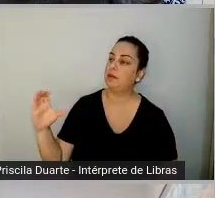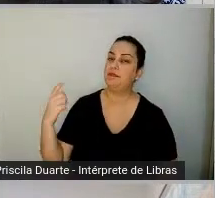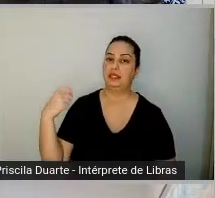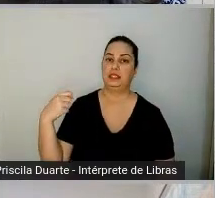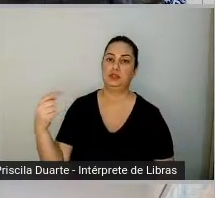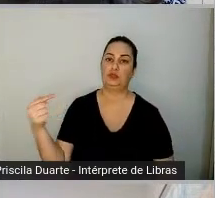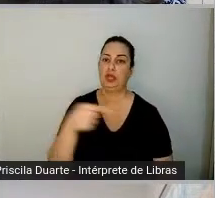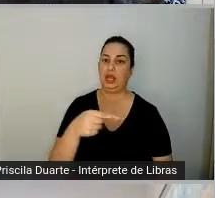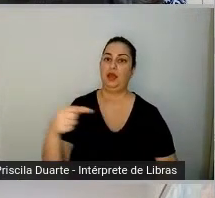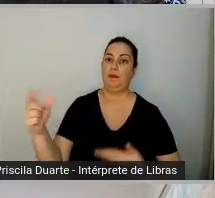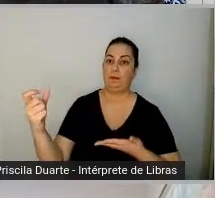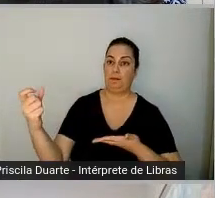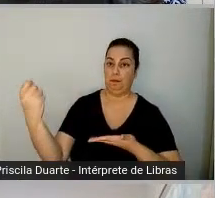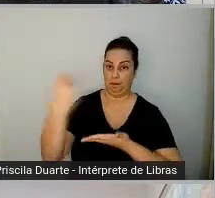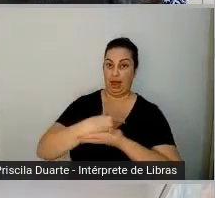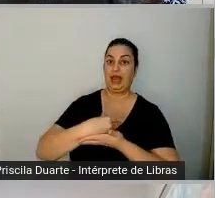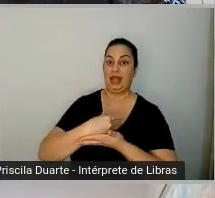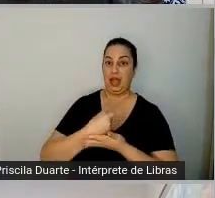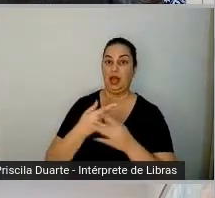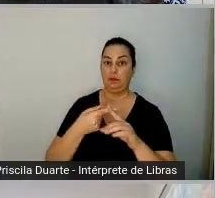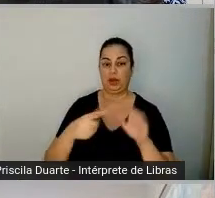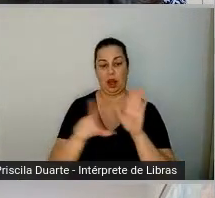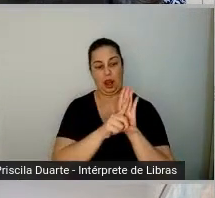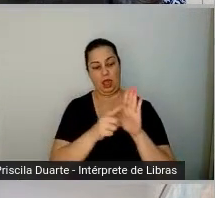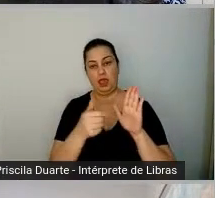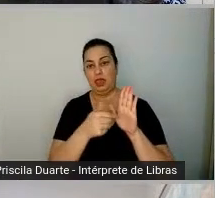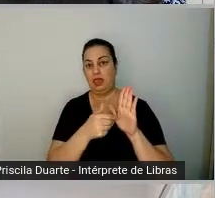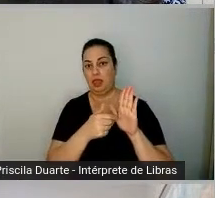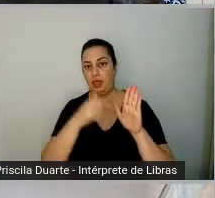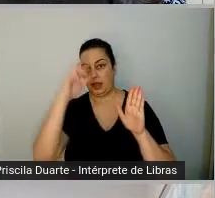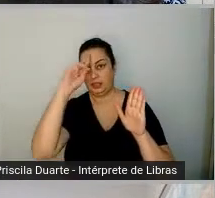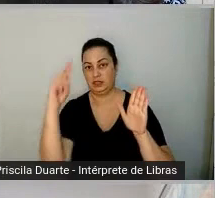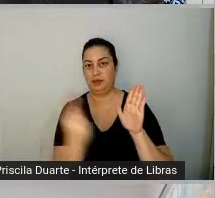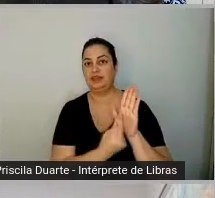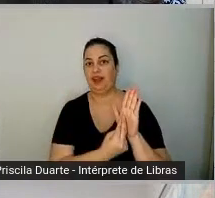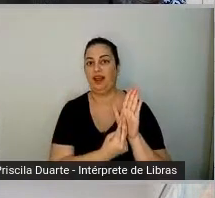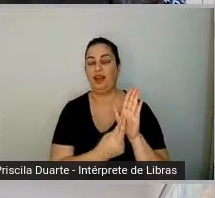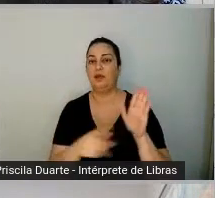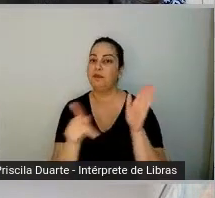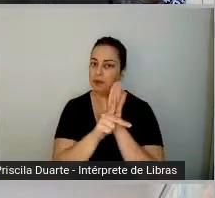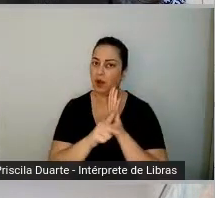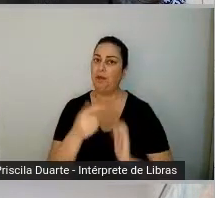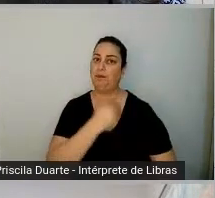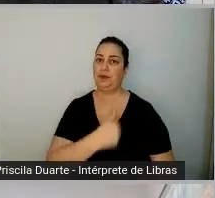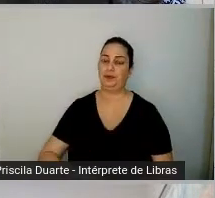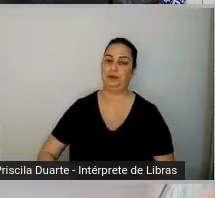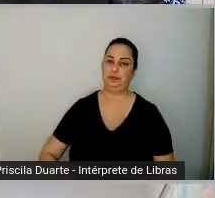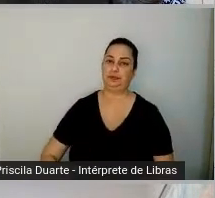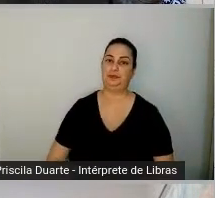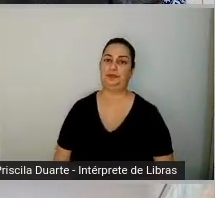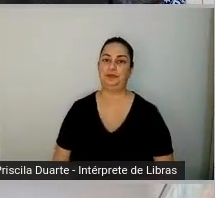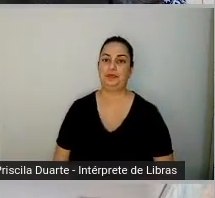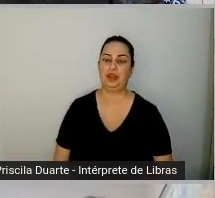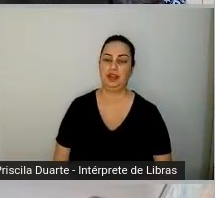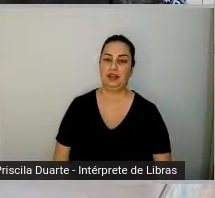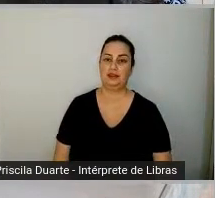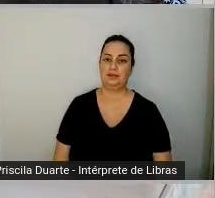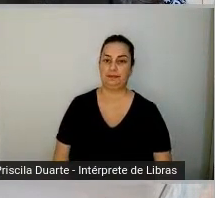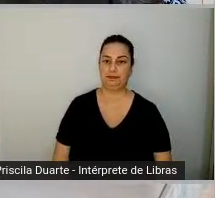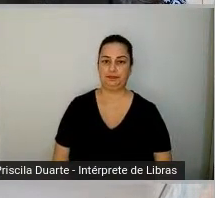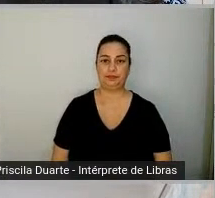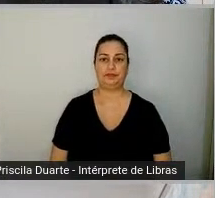lei, o governo, isso é uma receita do governo. E aí, nessas outras